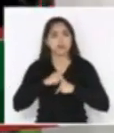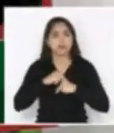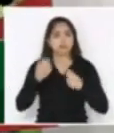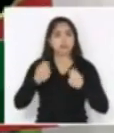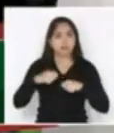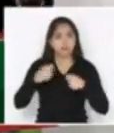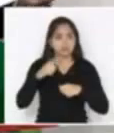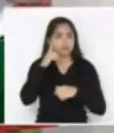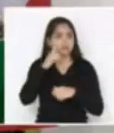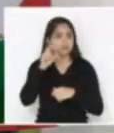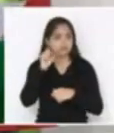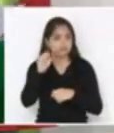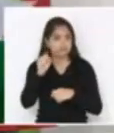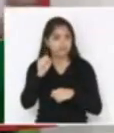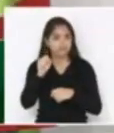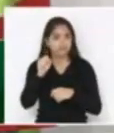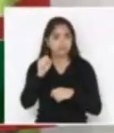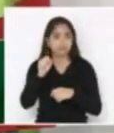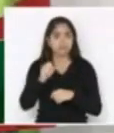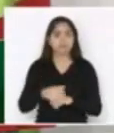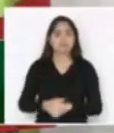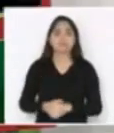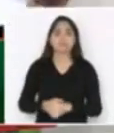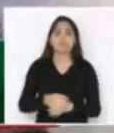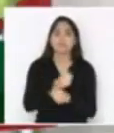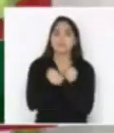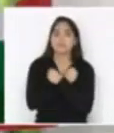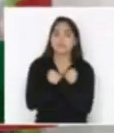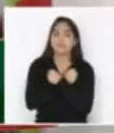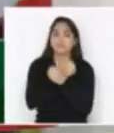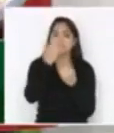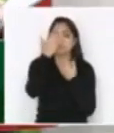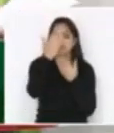E nós vamos conquistar, se Deus quiser. Um abraço. Muito obrigado.